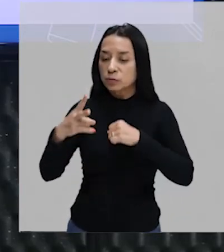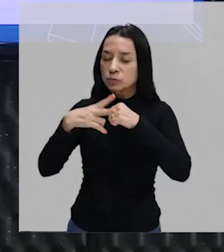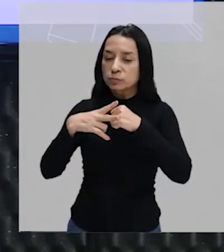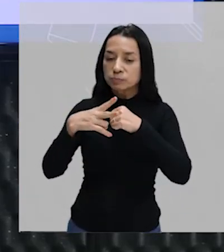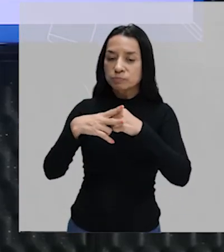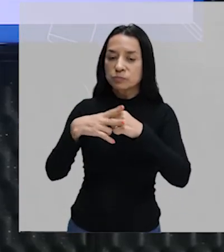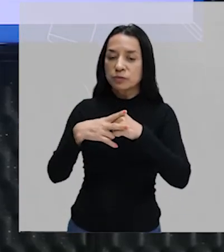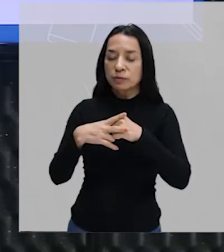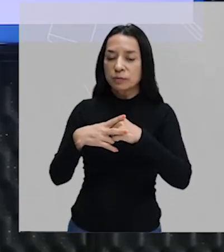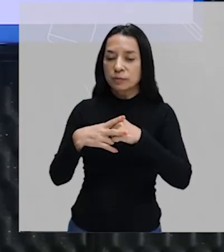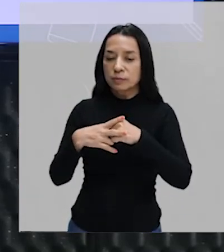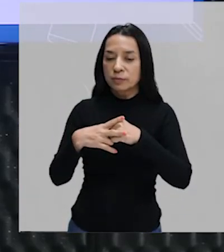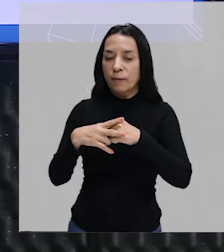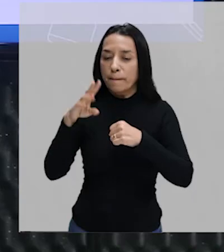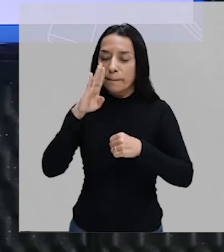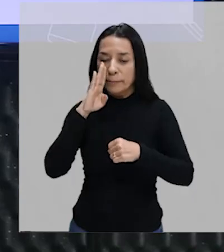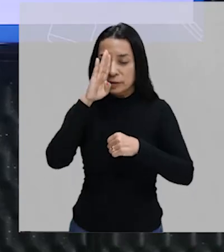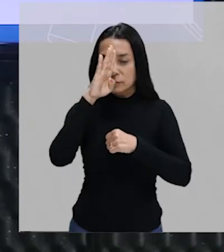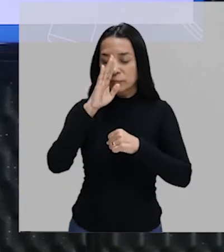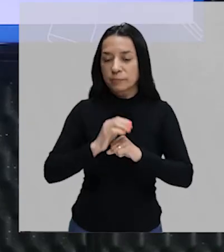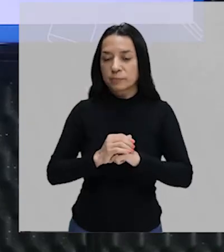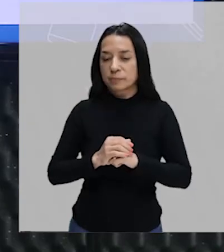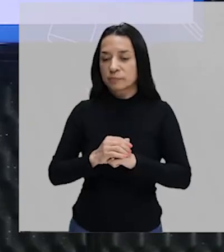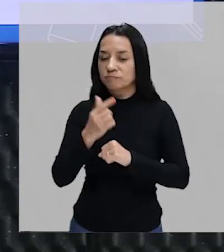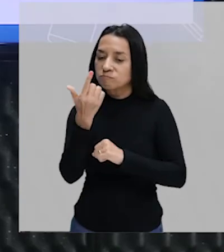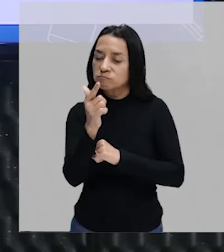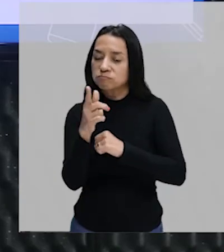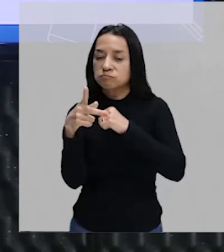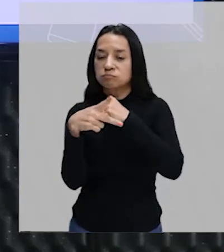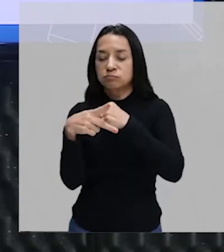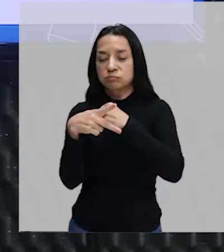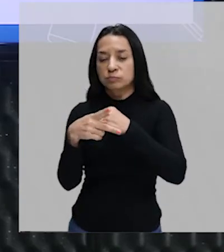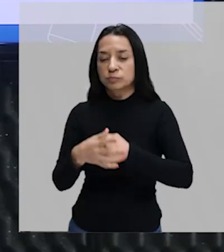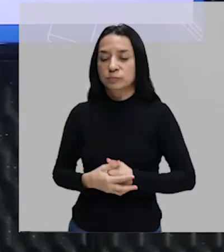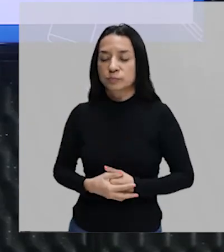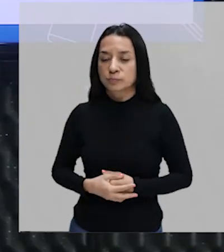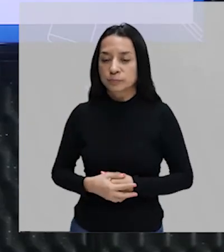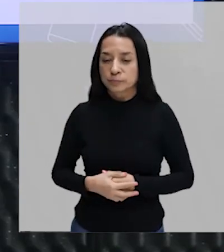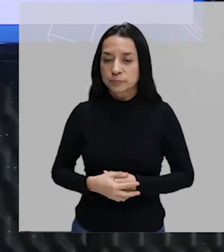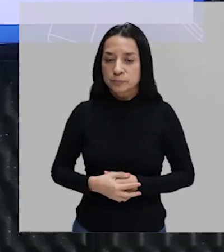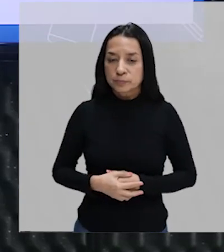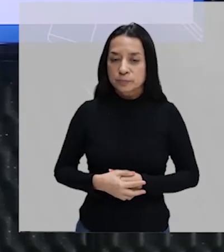verbo principal, sem o pronome, tá certo?